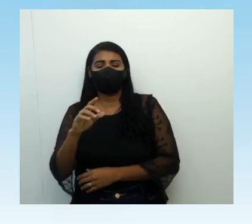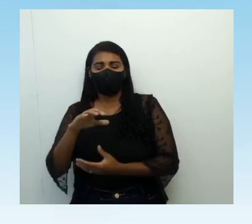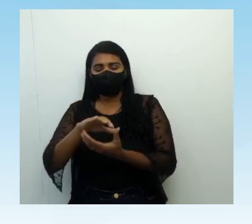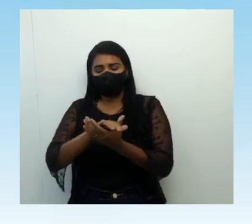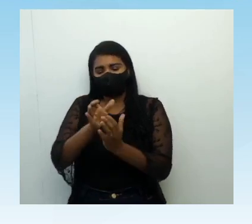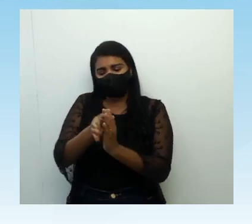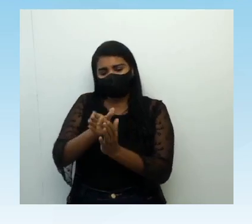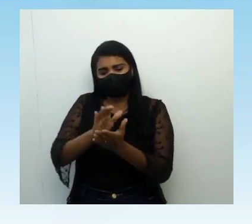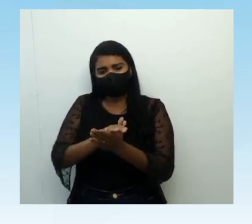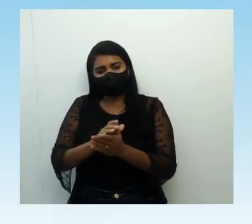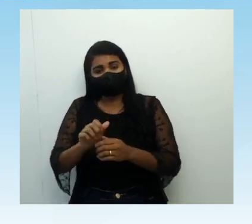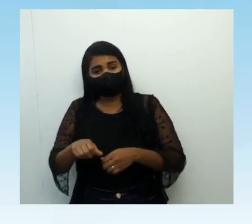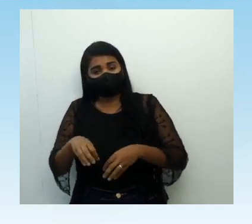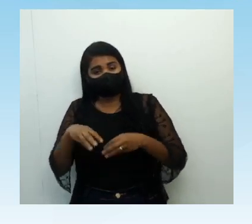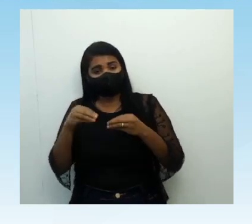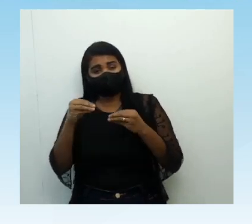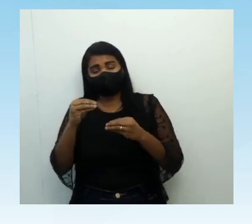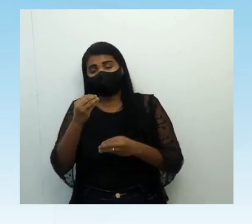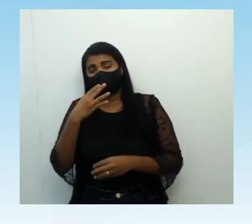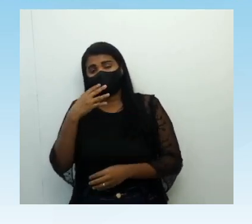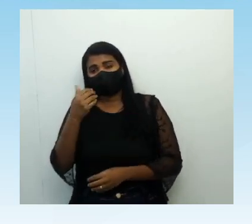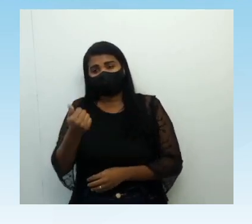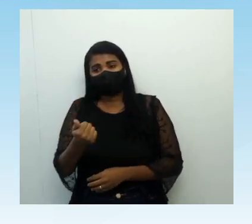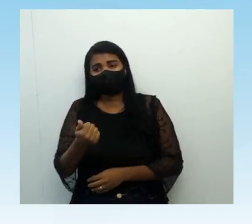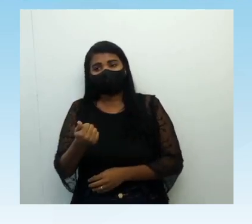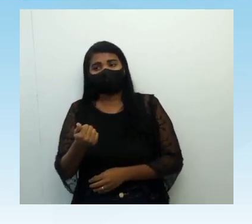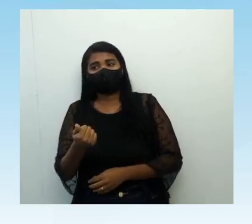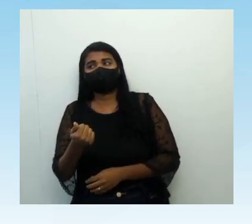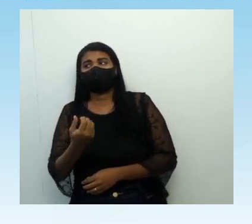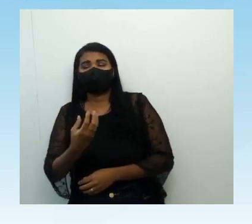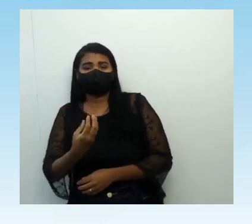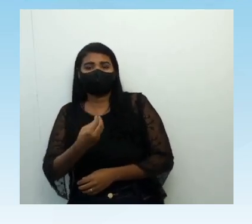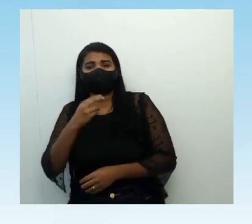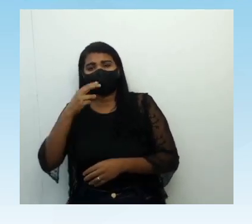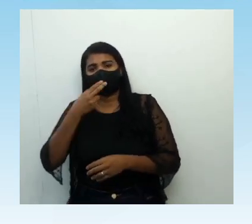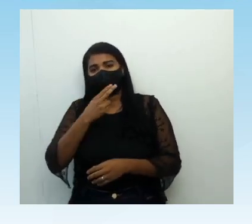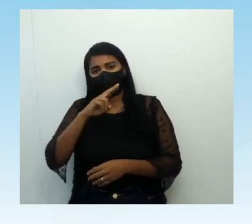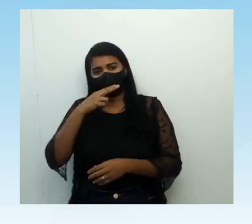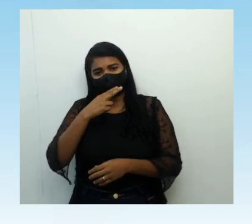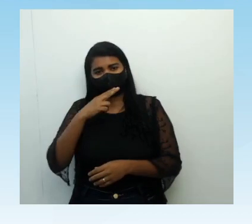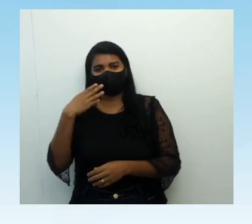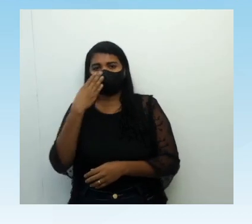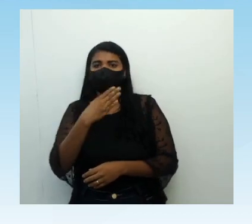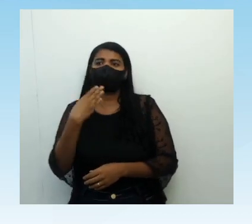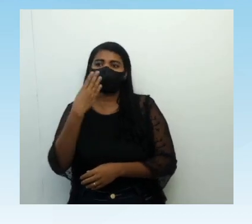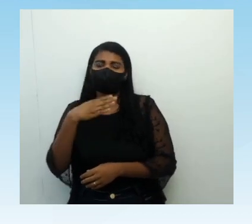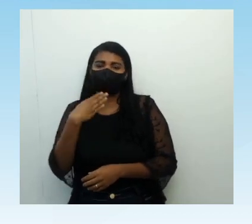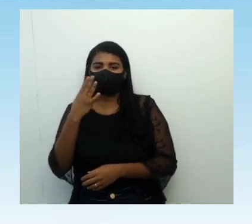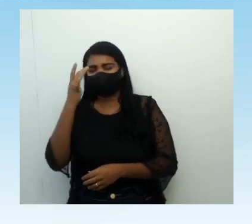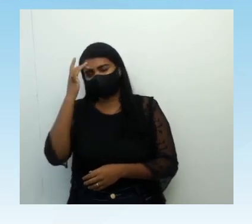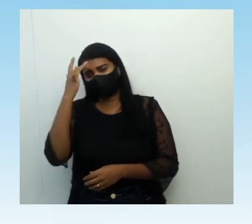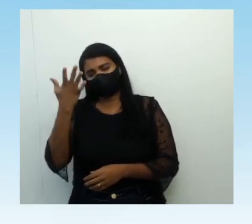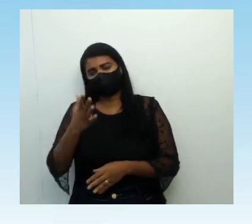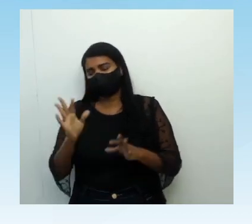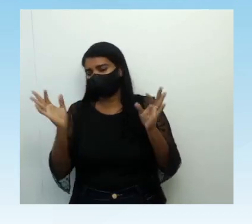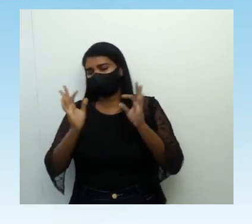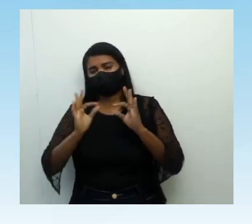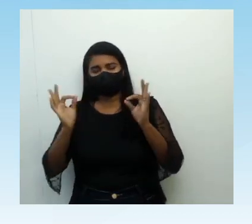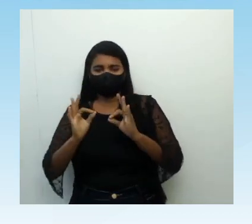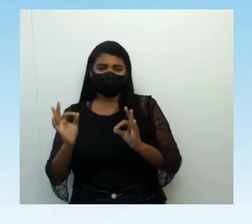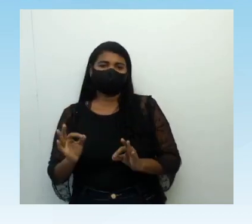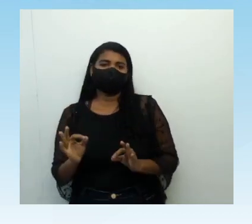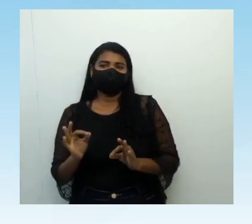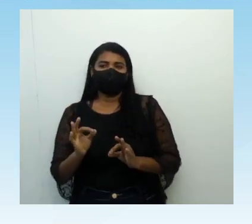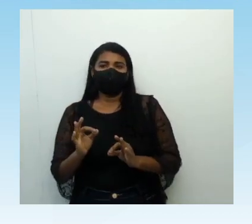fértil. Então, foi muito fácil se adaptar à cana-de-açúcar com um clima litorâneo. Então, foi perfeito a